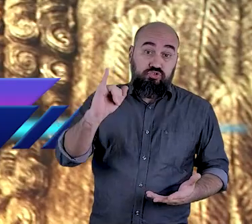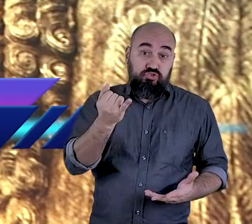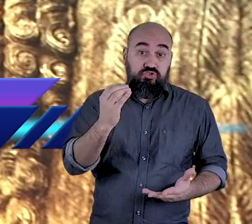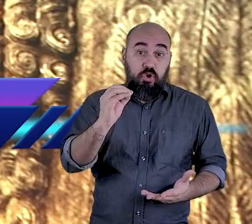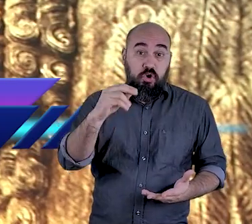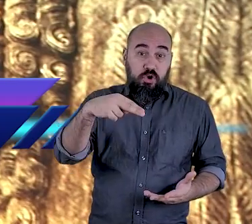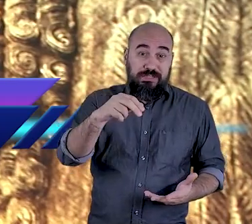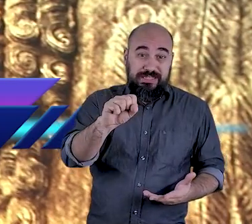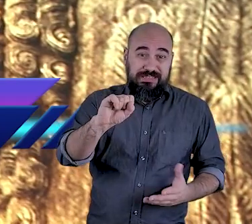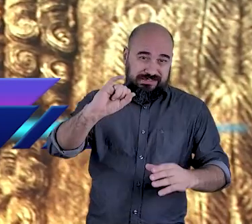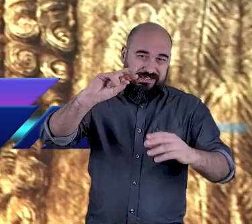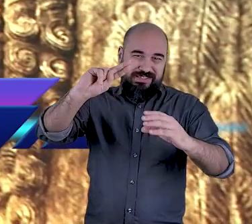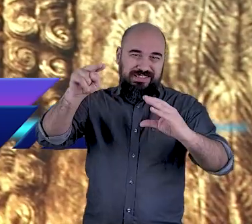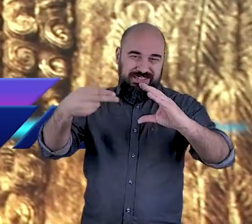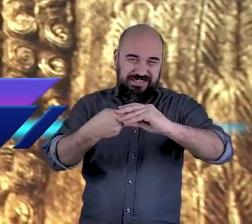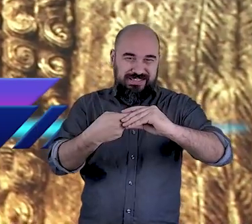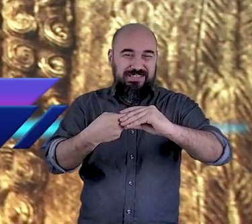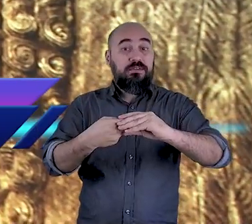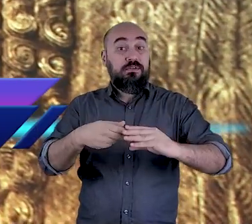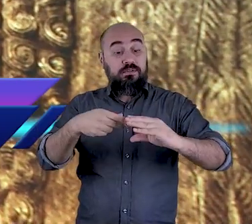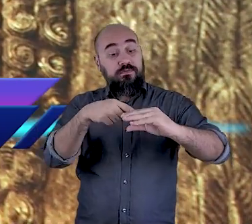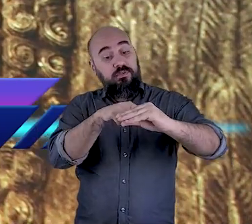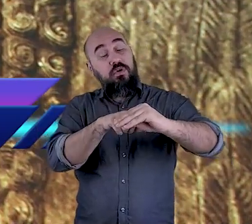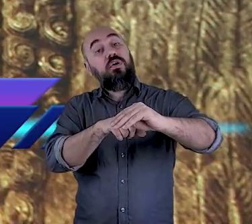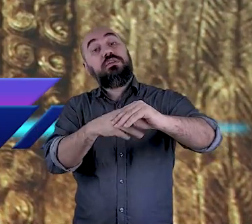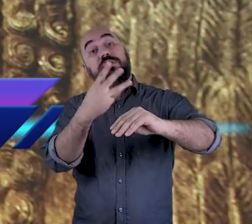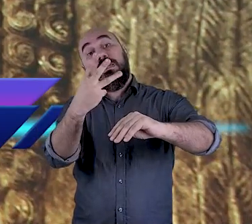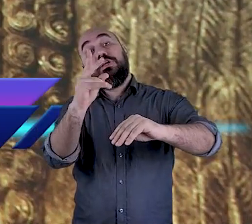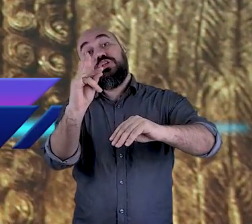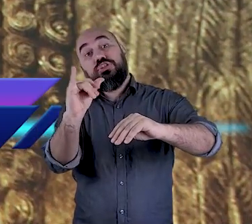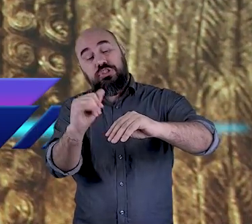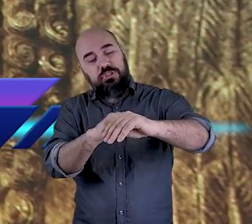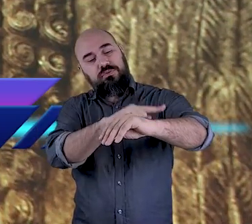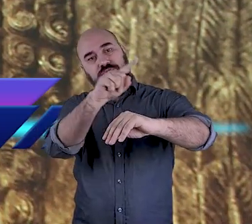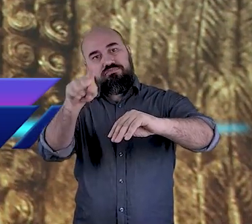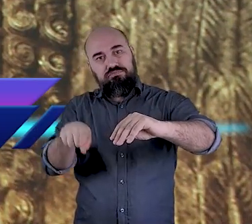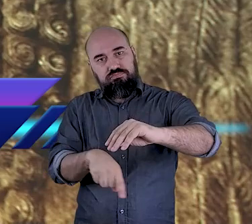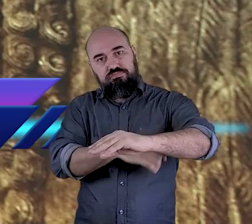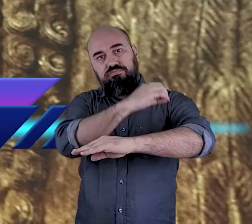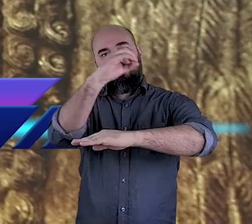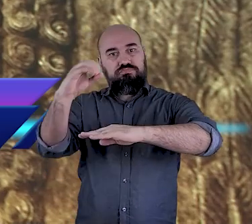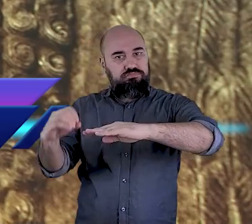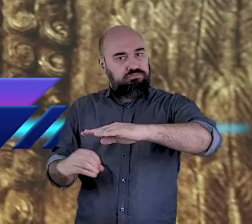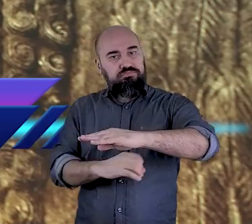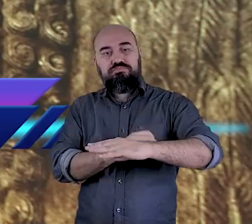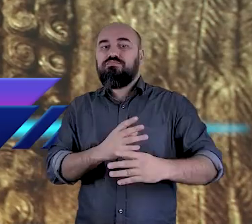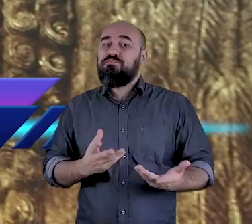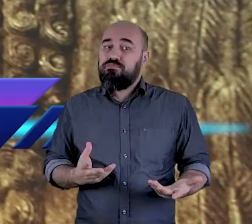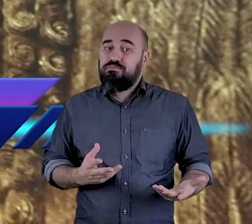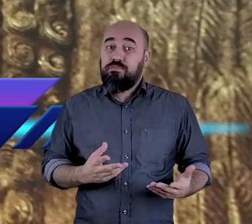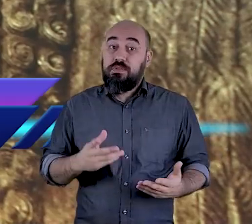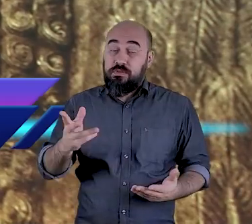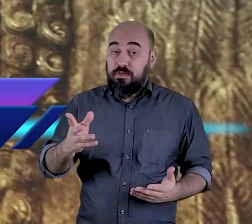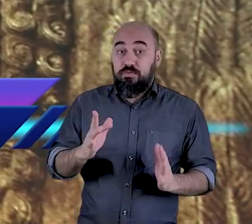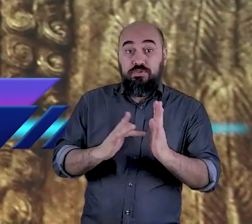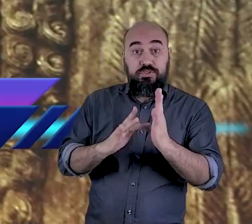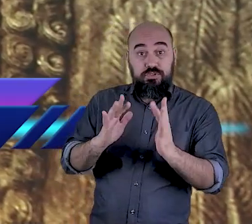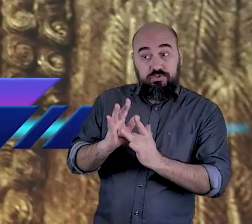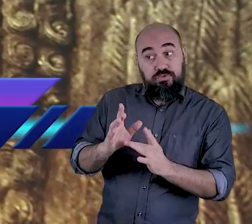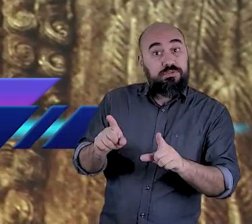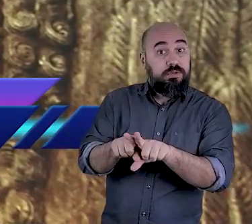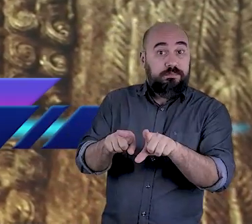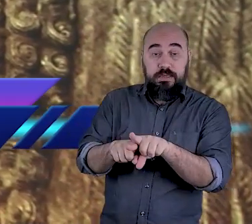assim Jesus estaria no ventre da terra durante o mesmo período porque ele morreu na sexta-feira